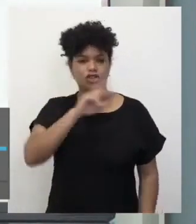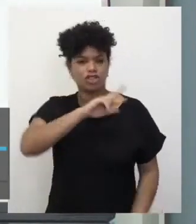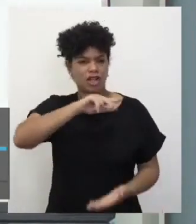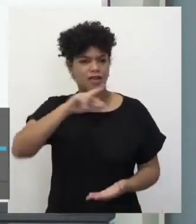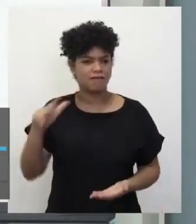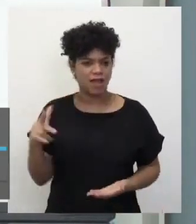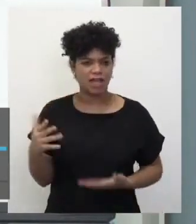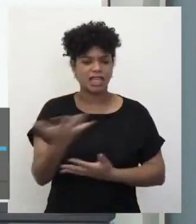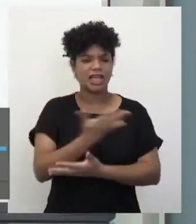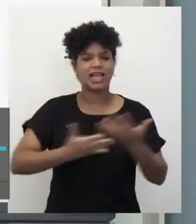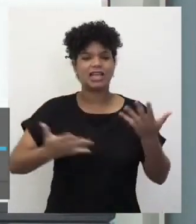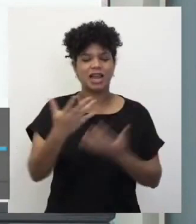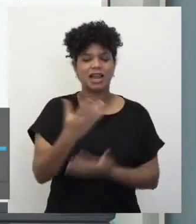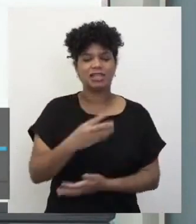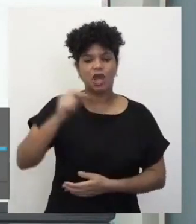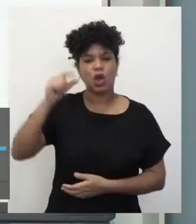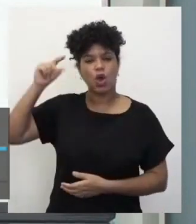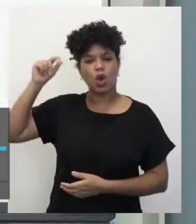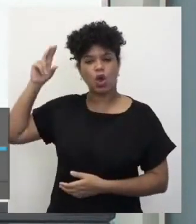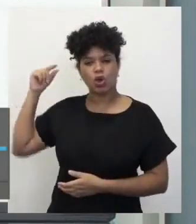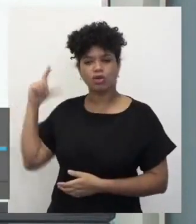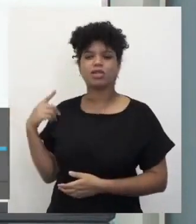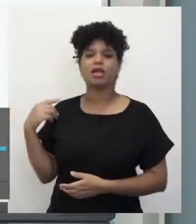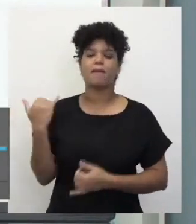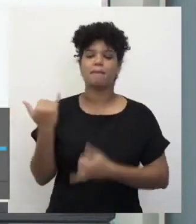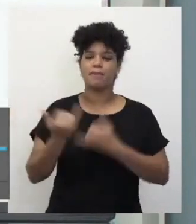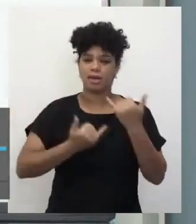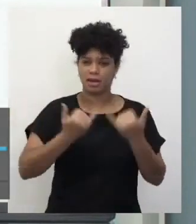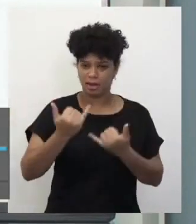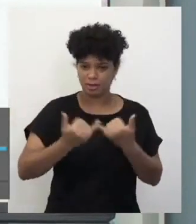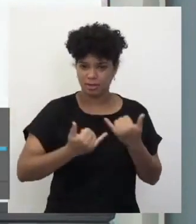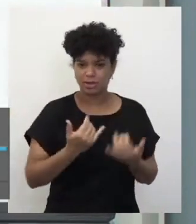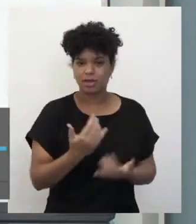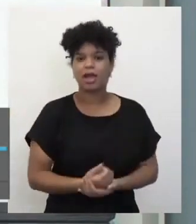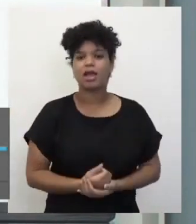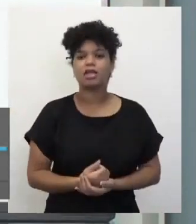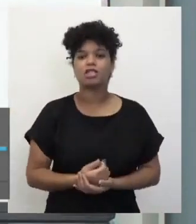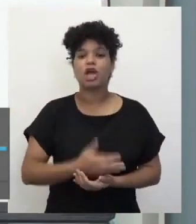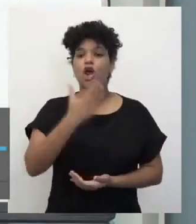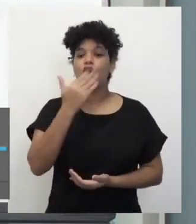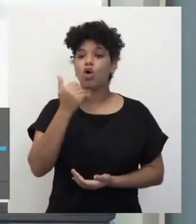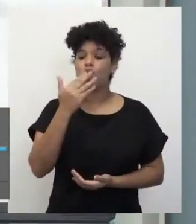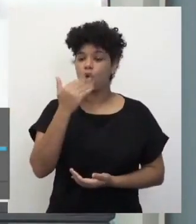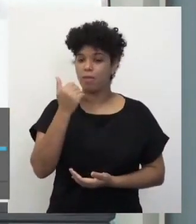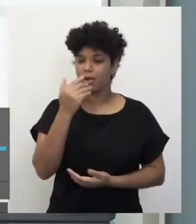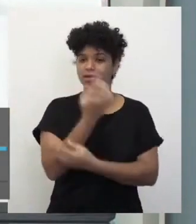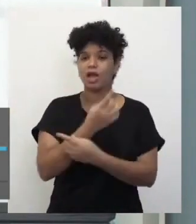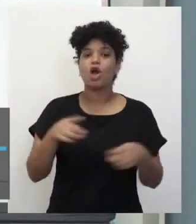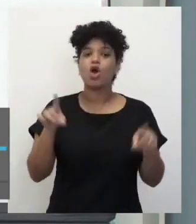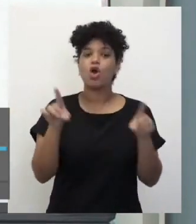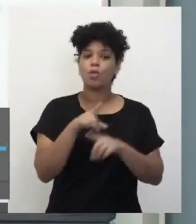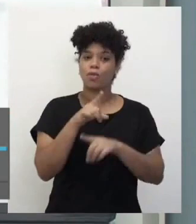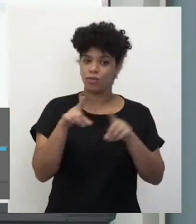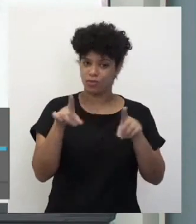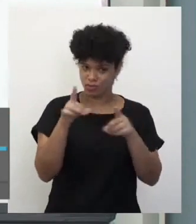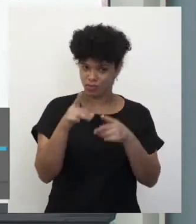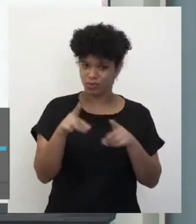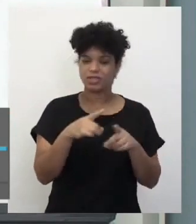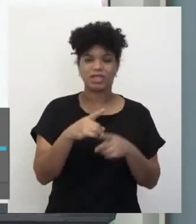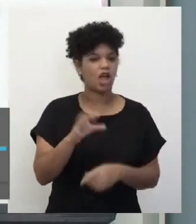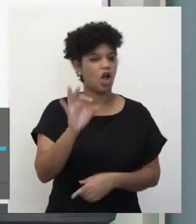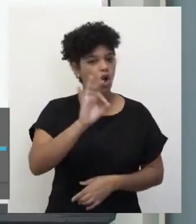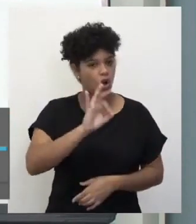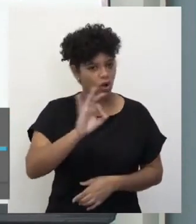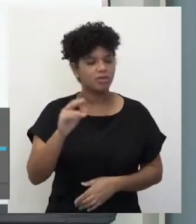aí com os antepassados dela, olha só, as brincadeiras, os pratos culinários, a música, que é muito importante, que ela vai